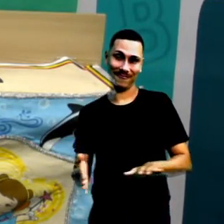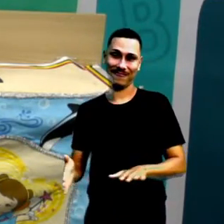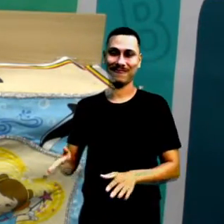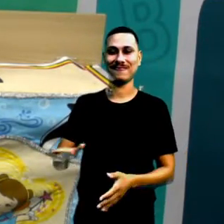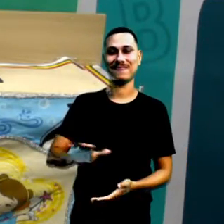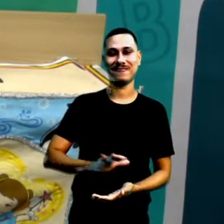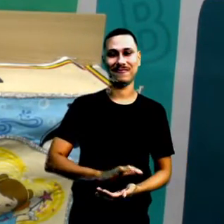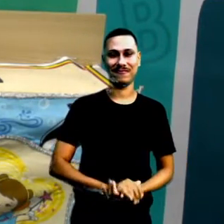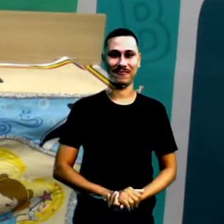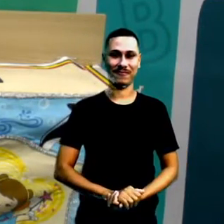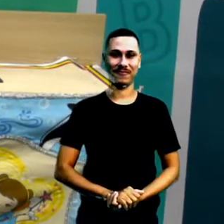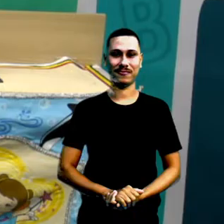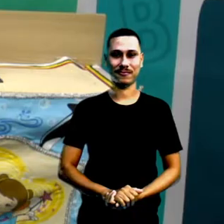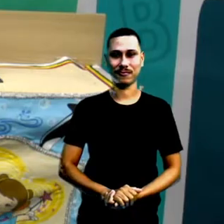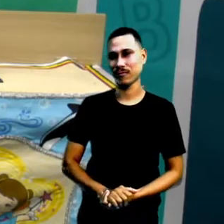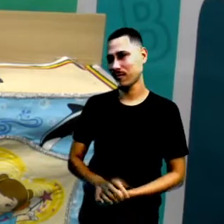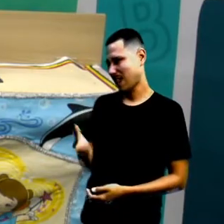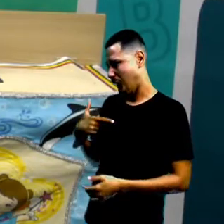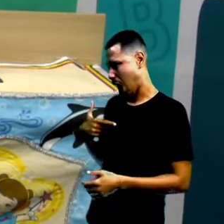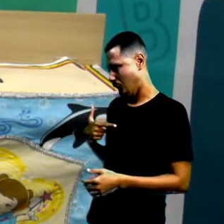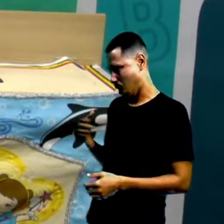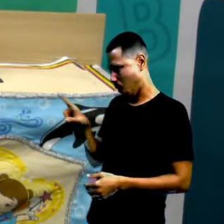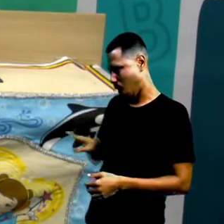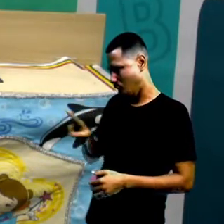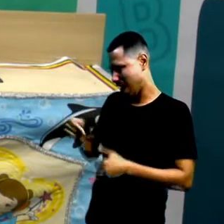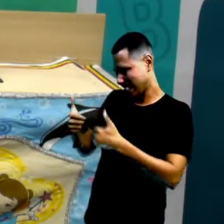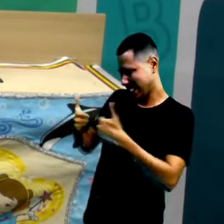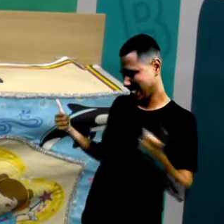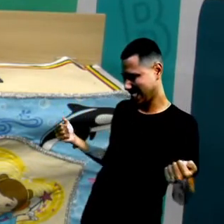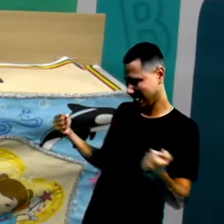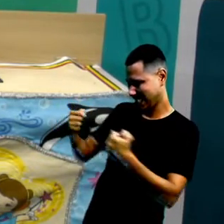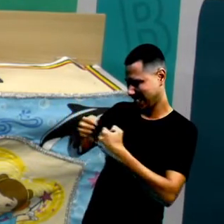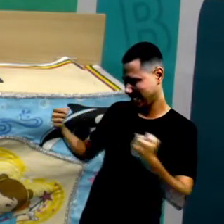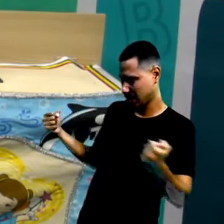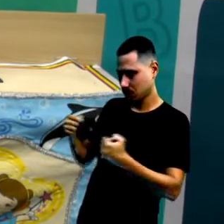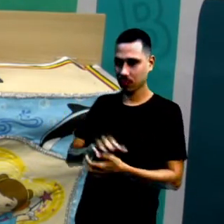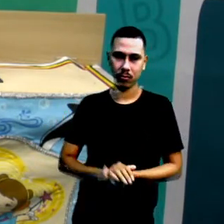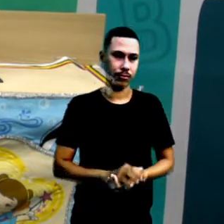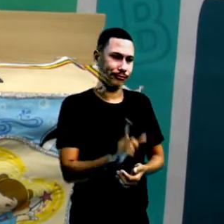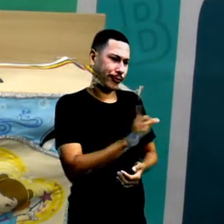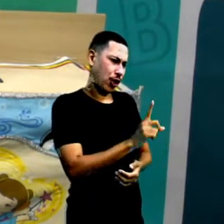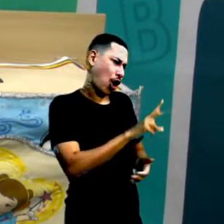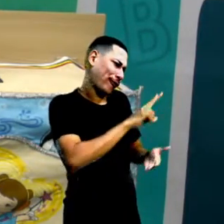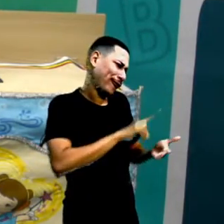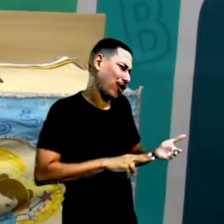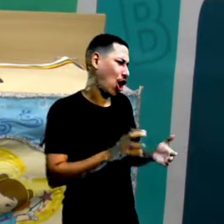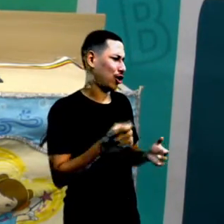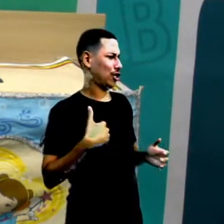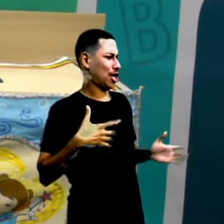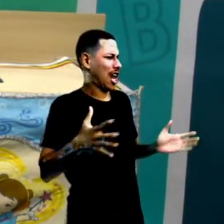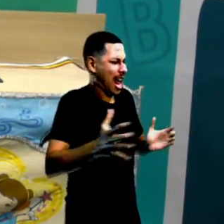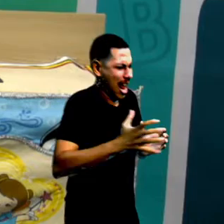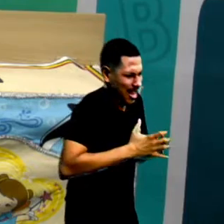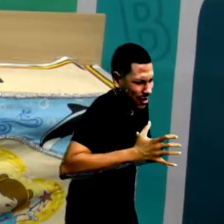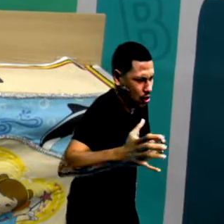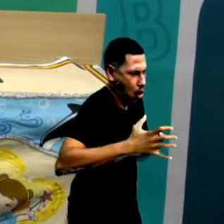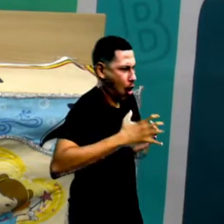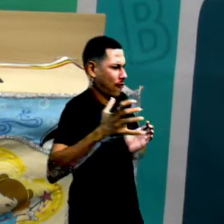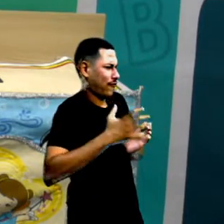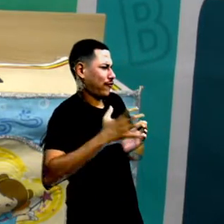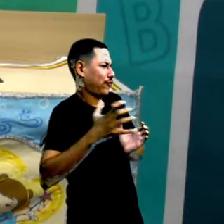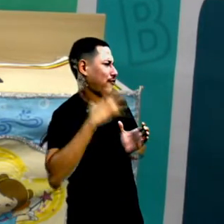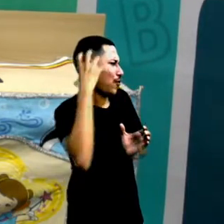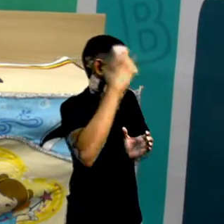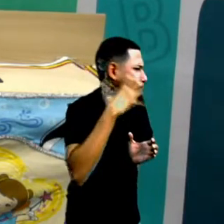Mamãe eu pudesse calça e não leiturinha a sanfona já passou por um período do São